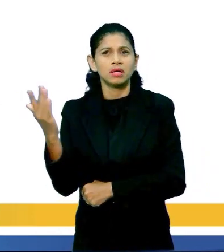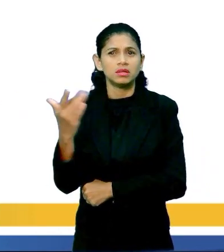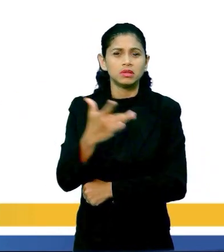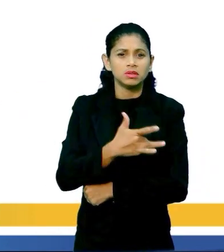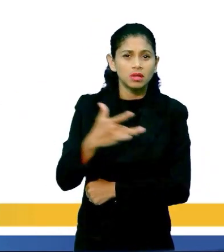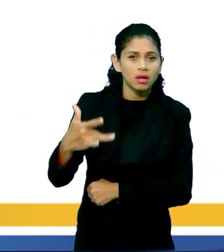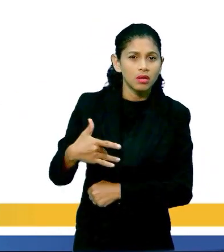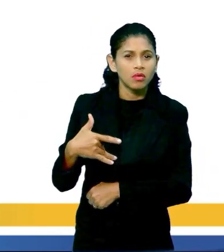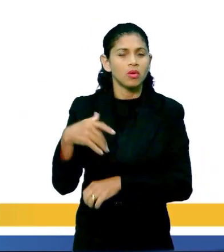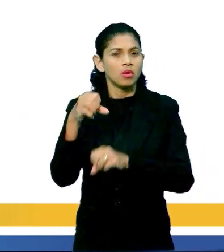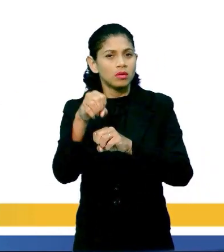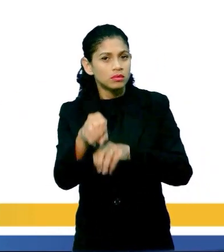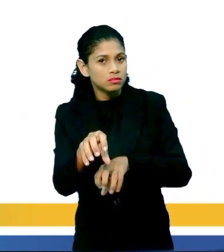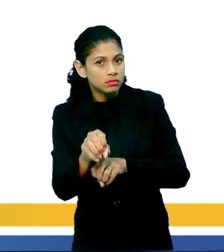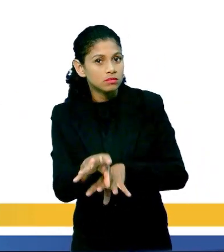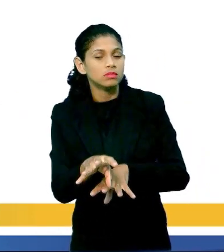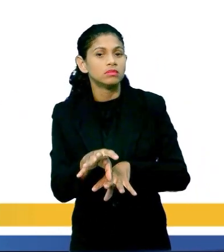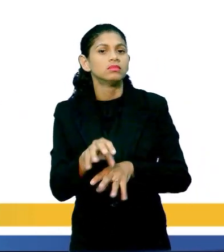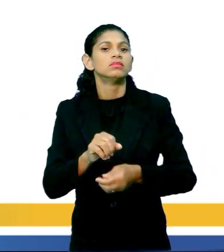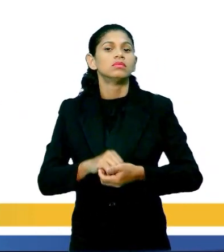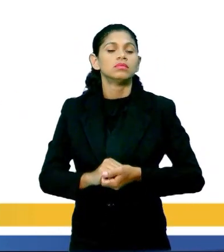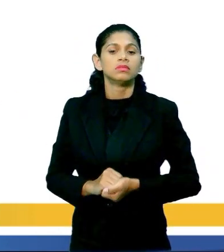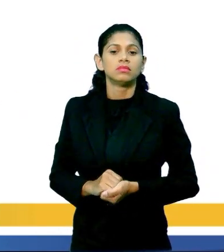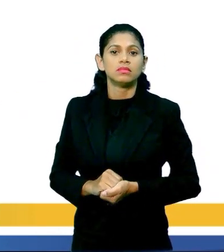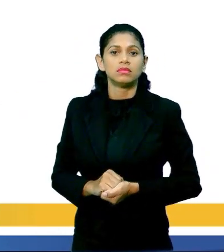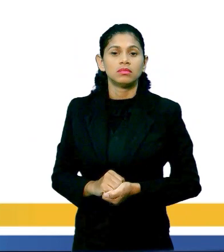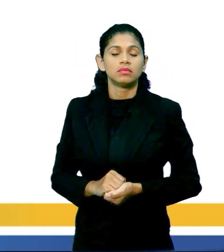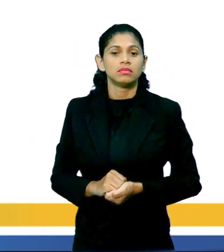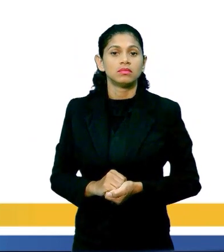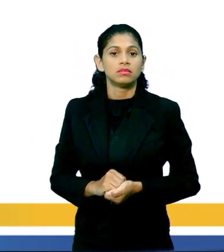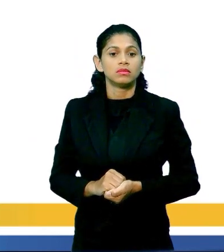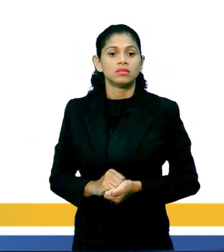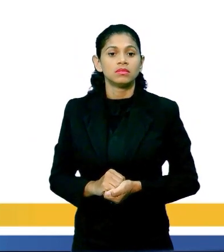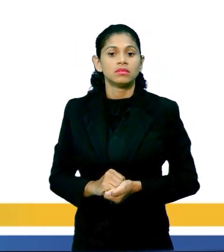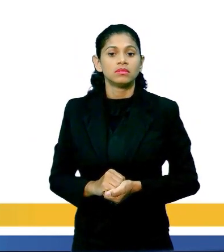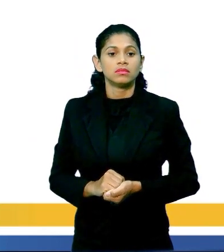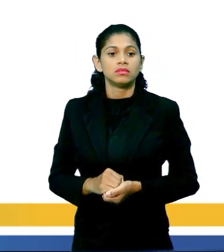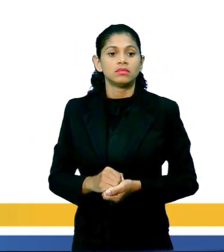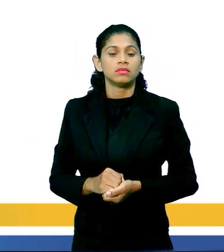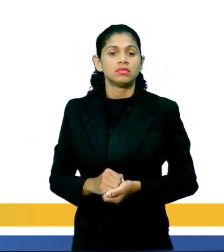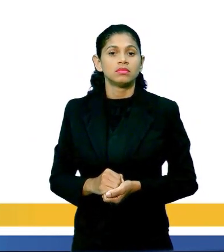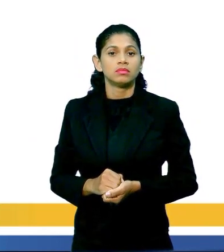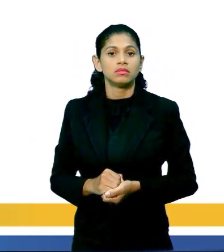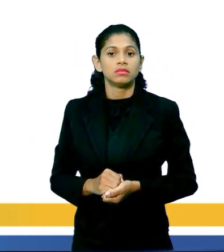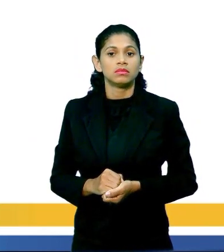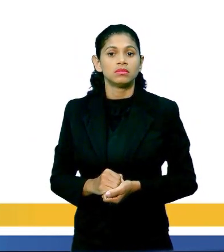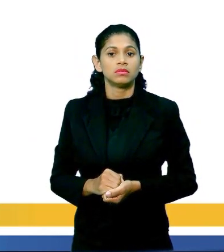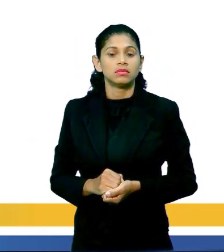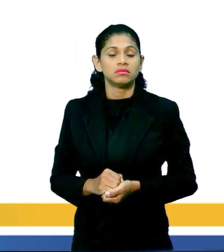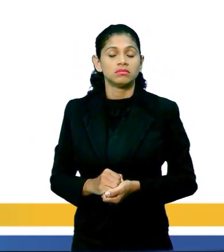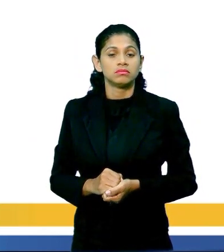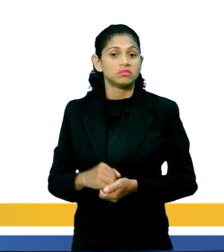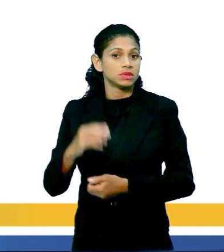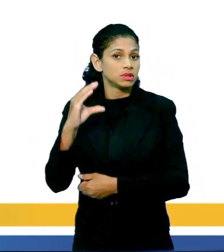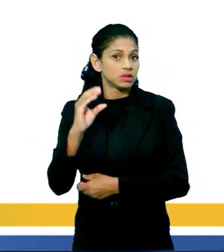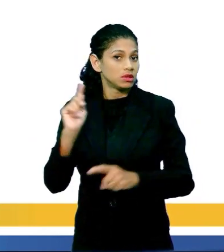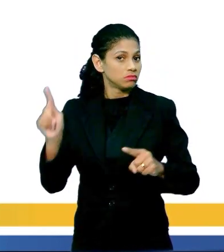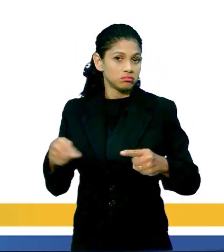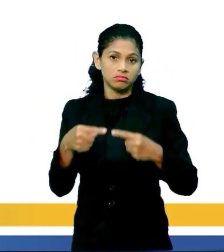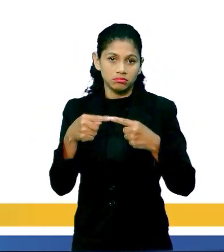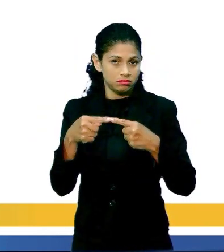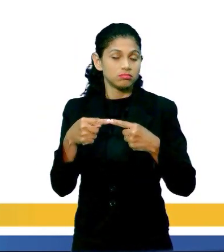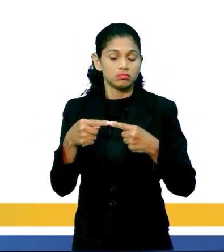de educação, ok? Então, você vê que essa letra C ela não vai corresponder à nossa